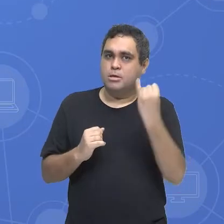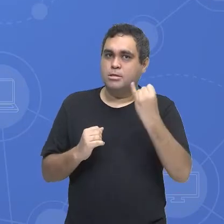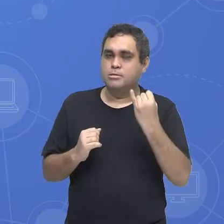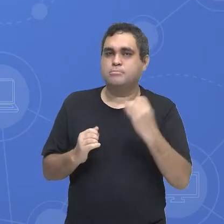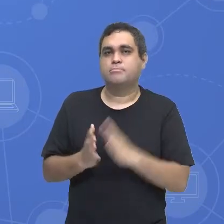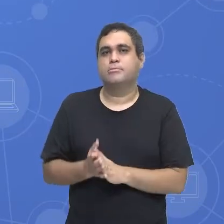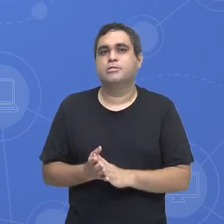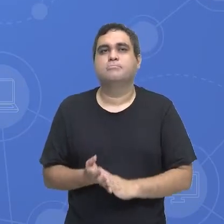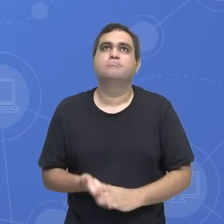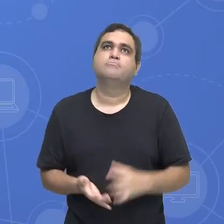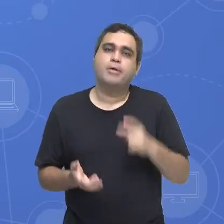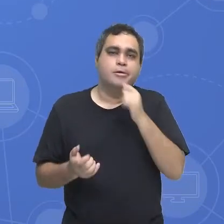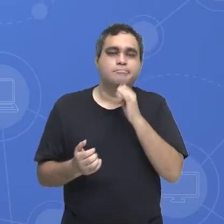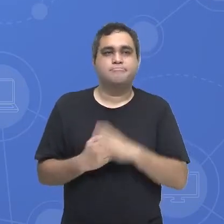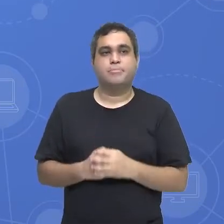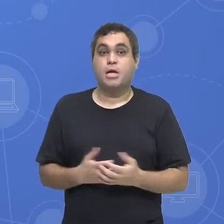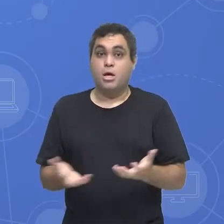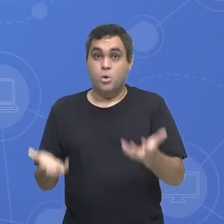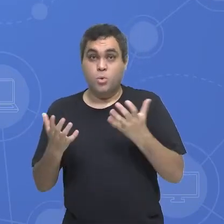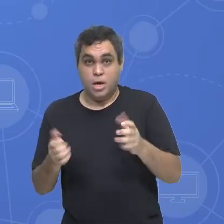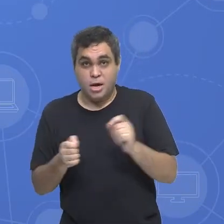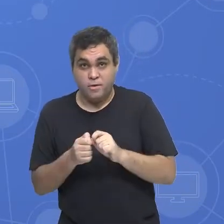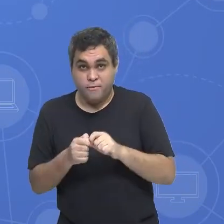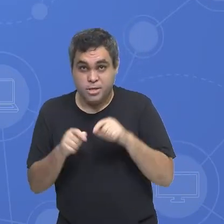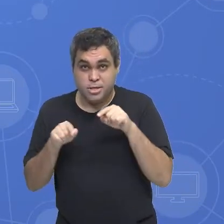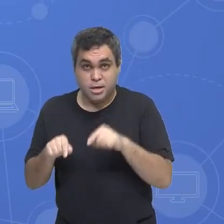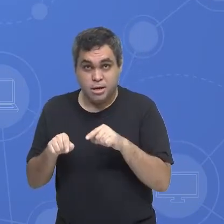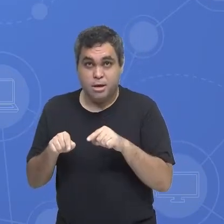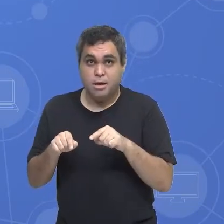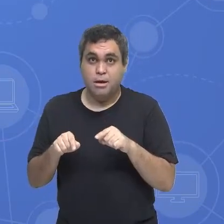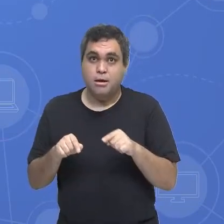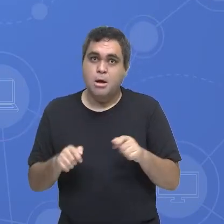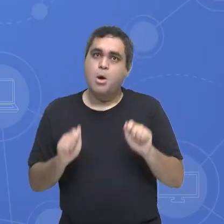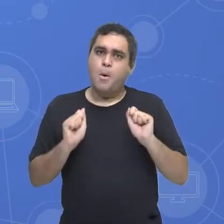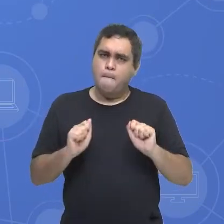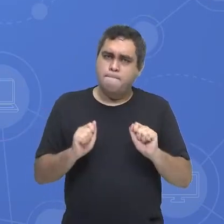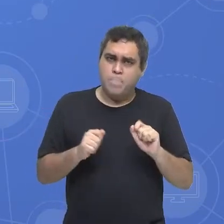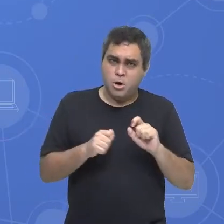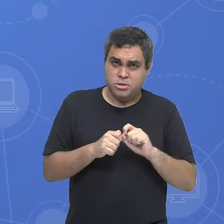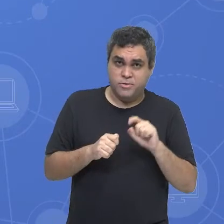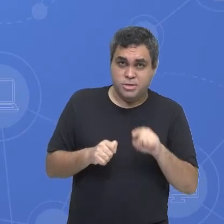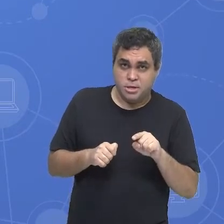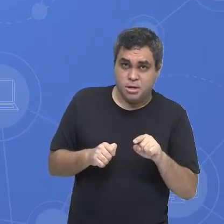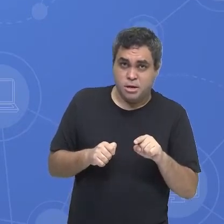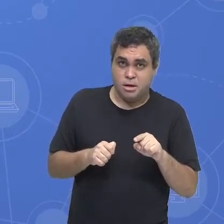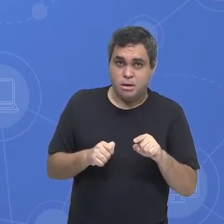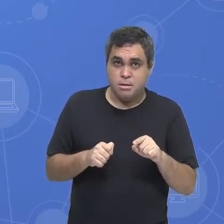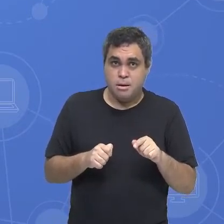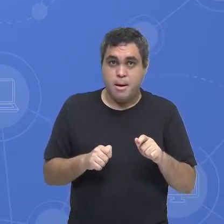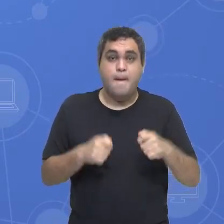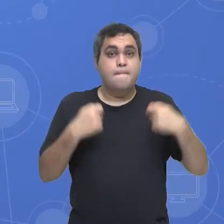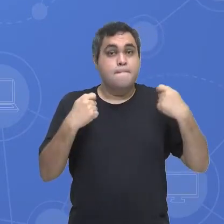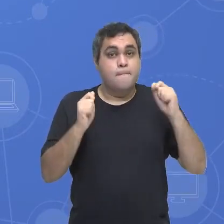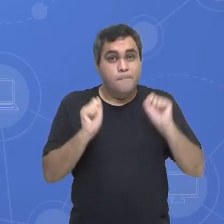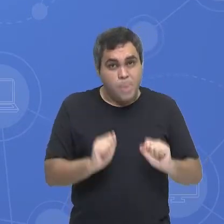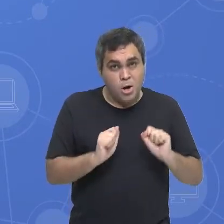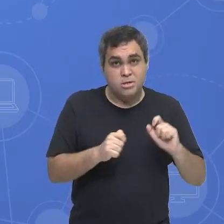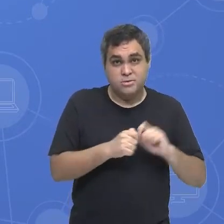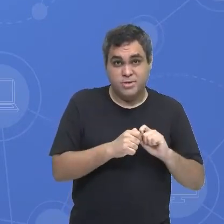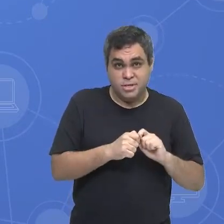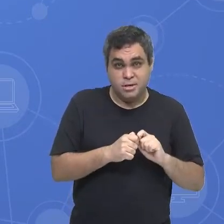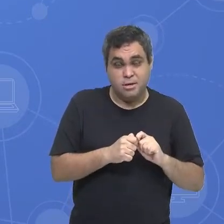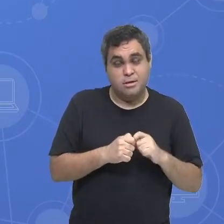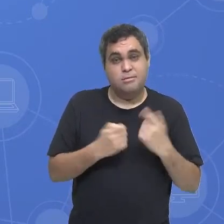Eu quero fazer isso? Eu posso fazer isso? Eu devo fazer isso? Olha, eu quero, posso e devo. Não se esqueçam dessas